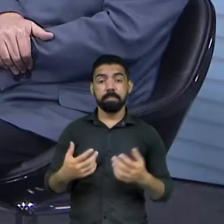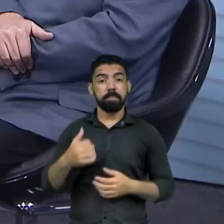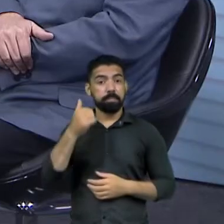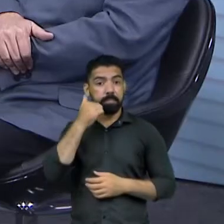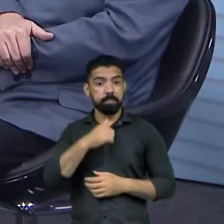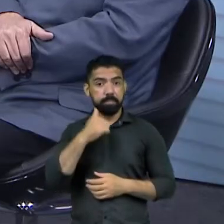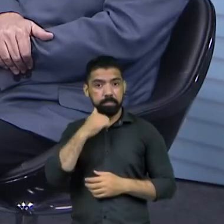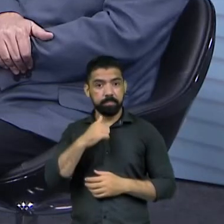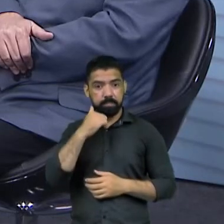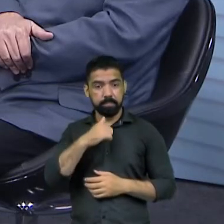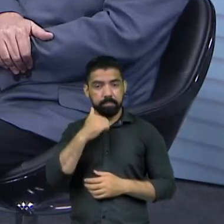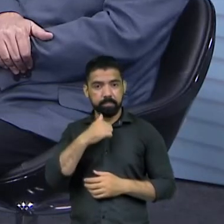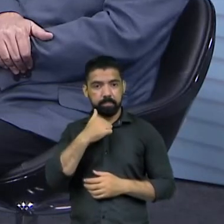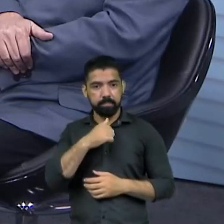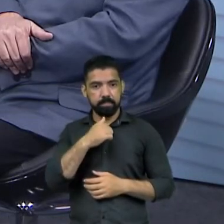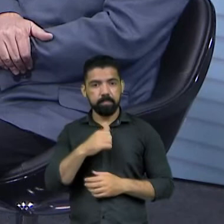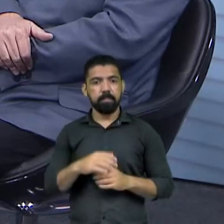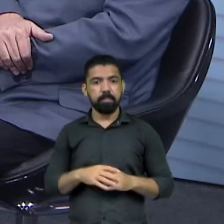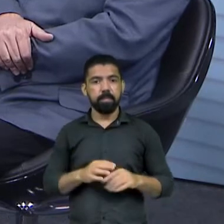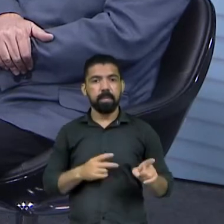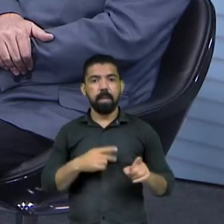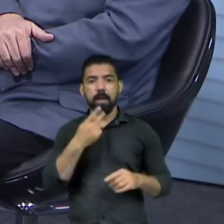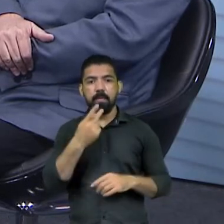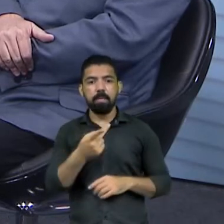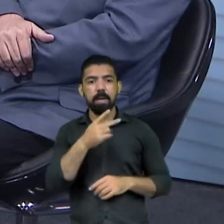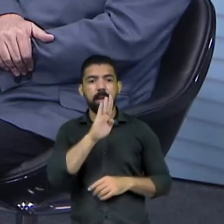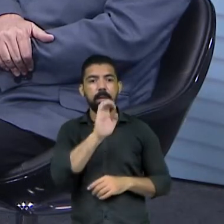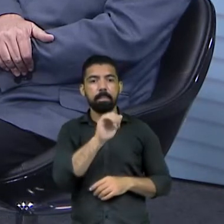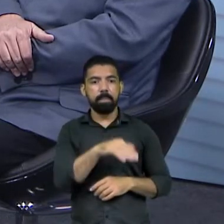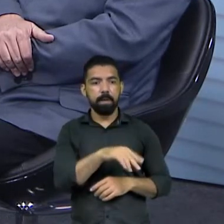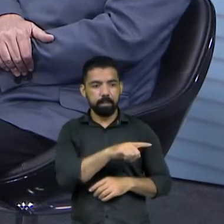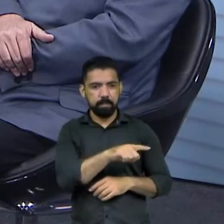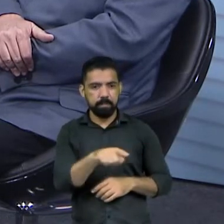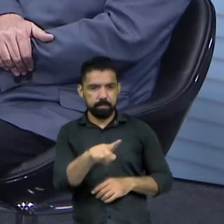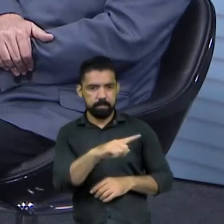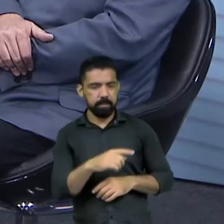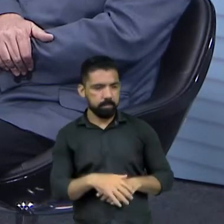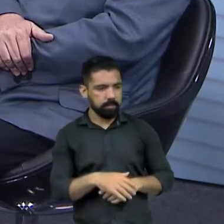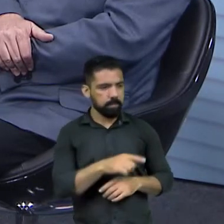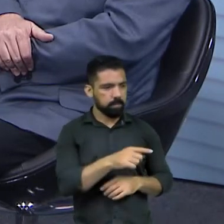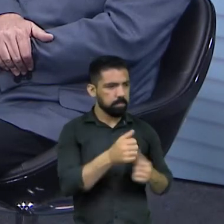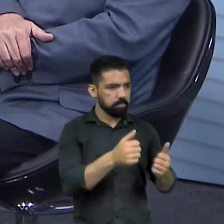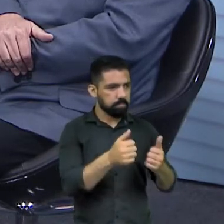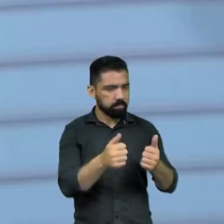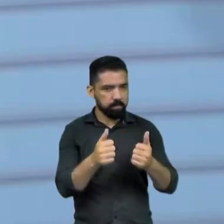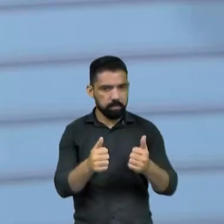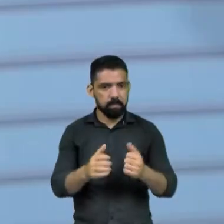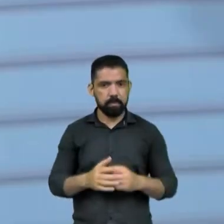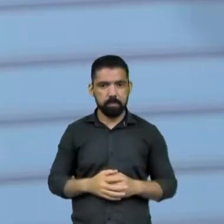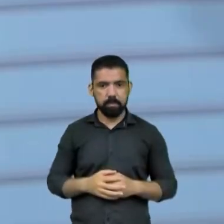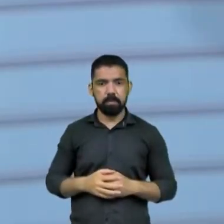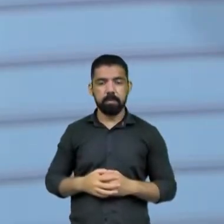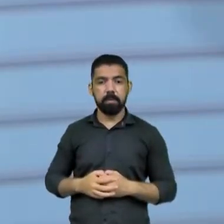outros Aí disseram agora eu quero ver a senhora falar bem de uma pessoa fale bem do demônio ela parou pensou e disse